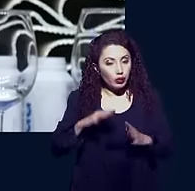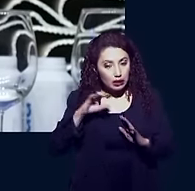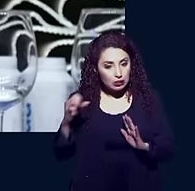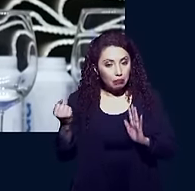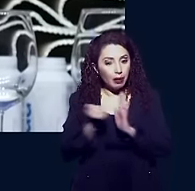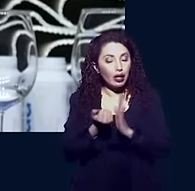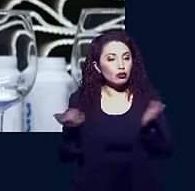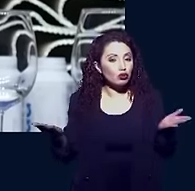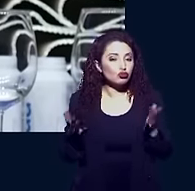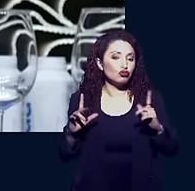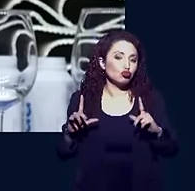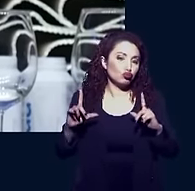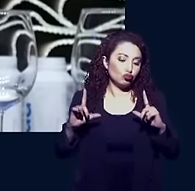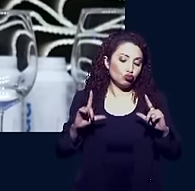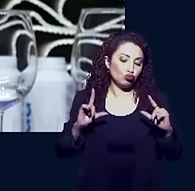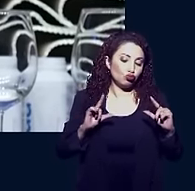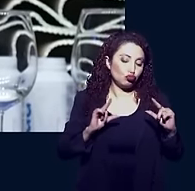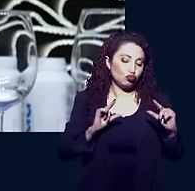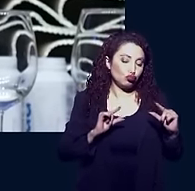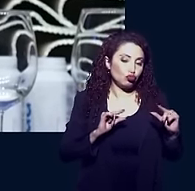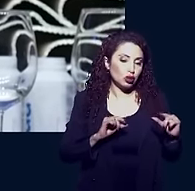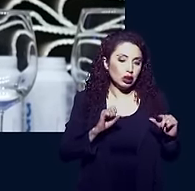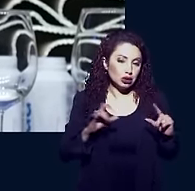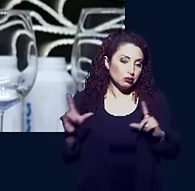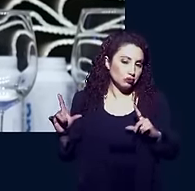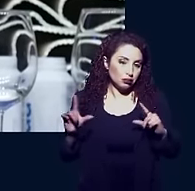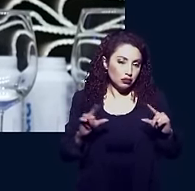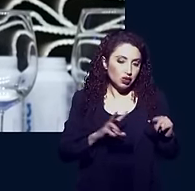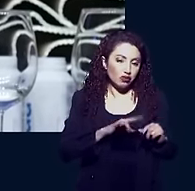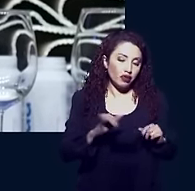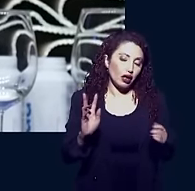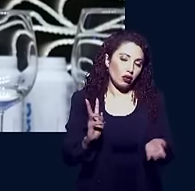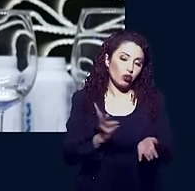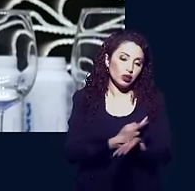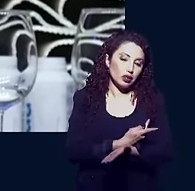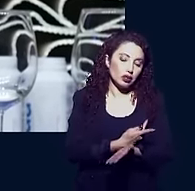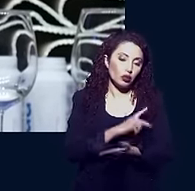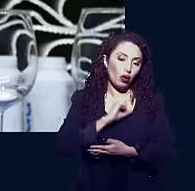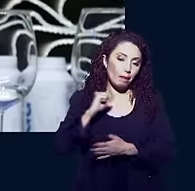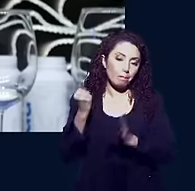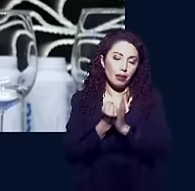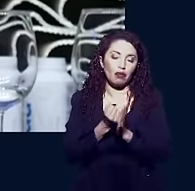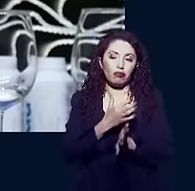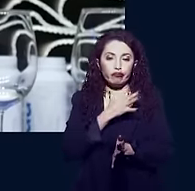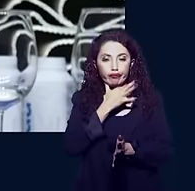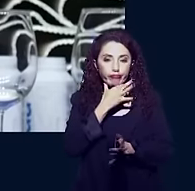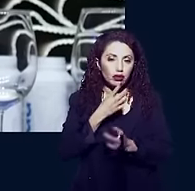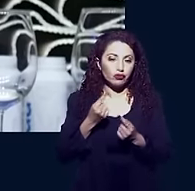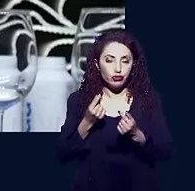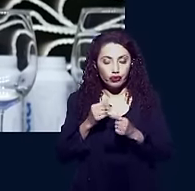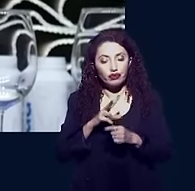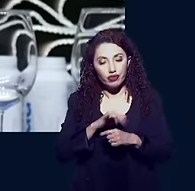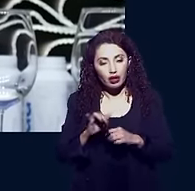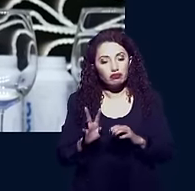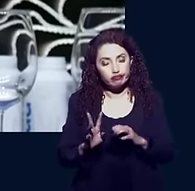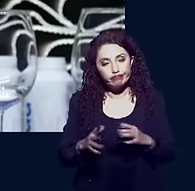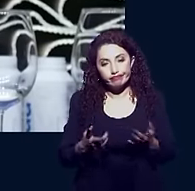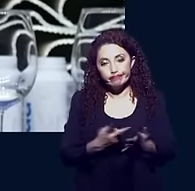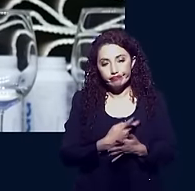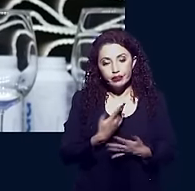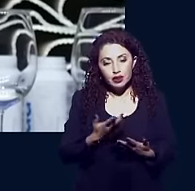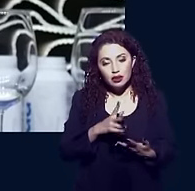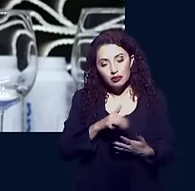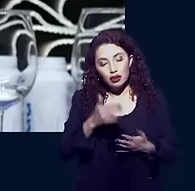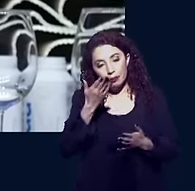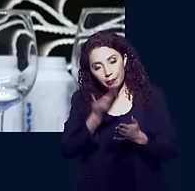reduzindo E se ele tiver reduzindo o que vai acontecer é que o impacto do aperto monetário vai acabar batendo e você vai perder um pedaço